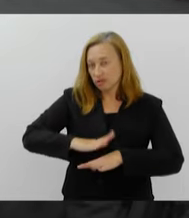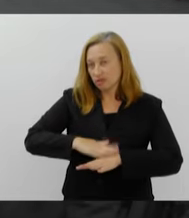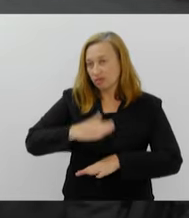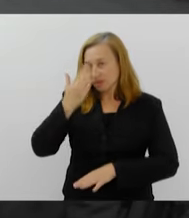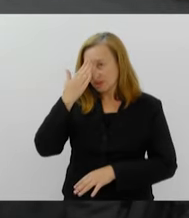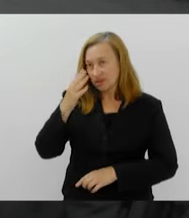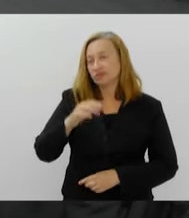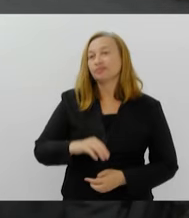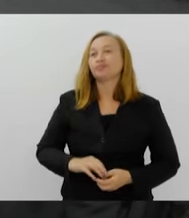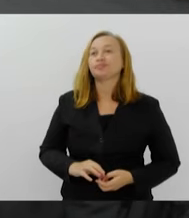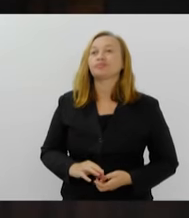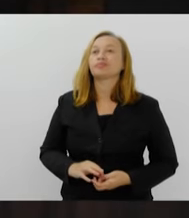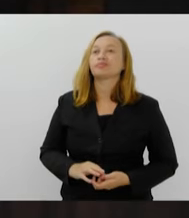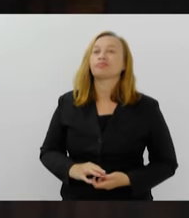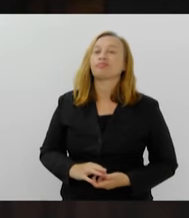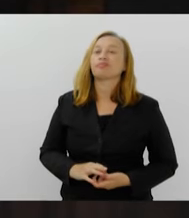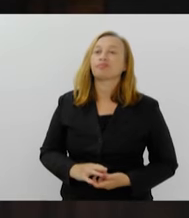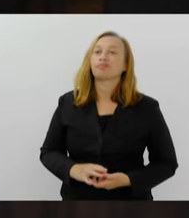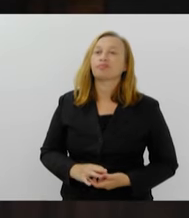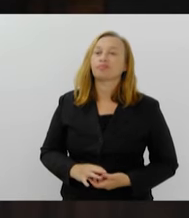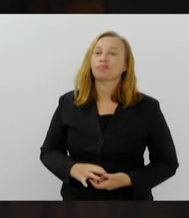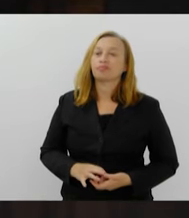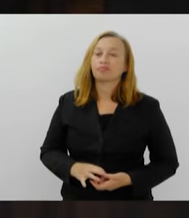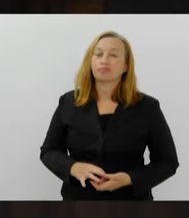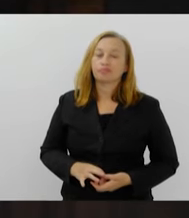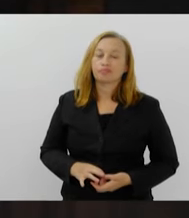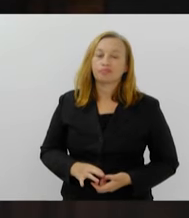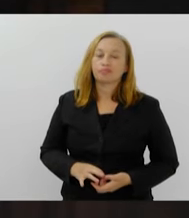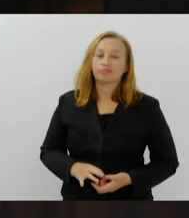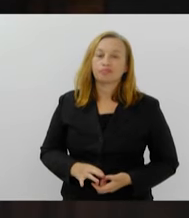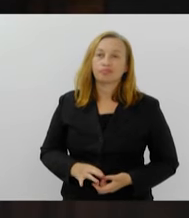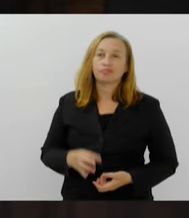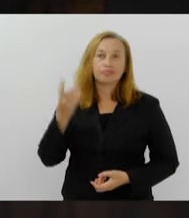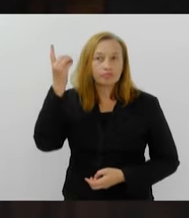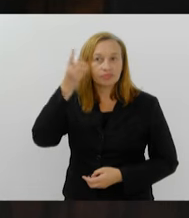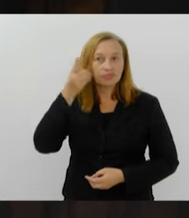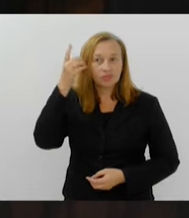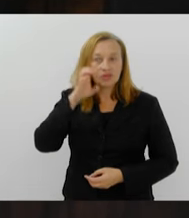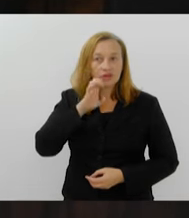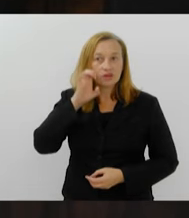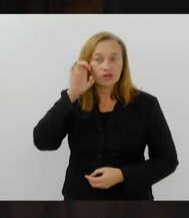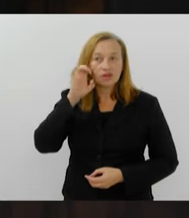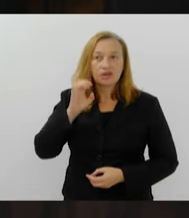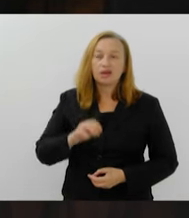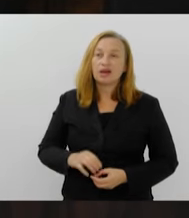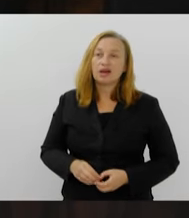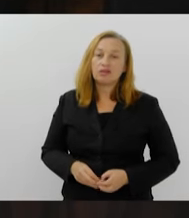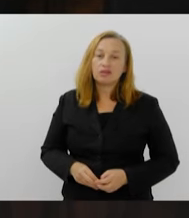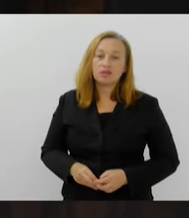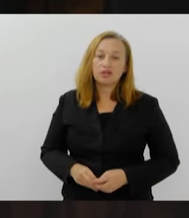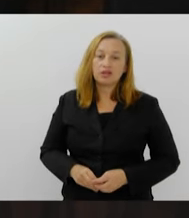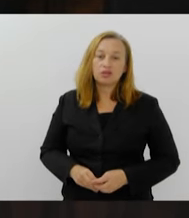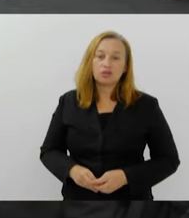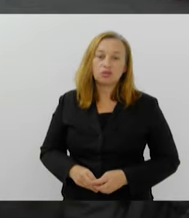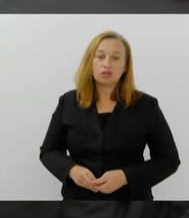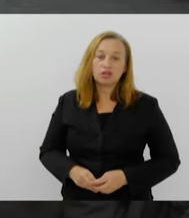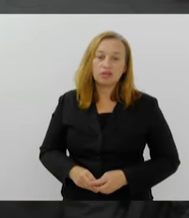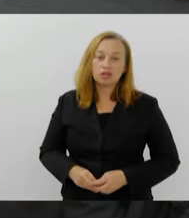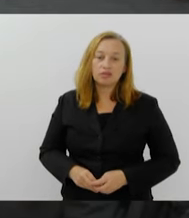obrigado. Próximo orador inscrito é a nobre deputada Élica Takimoto, para discutir.